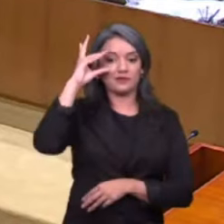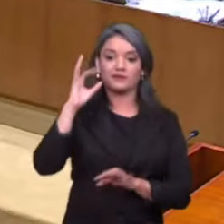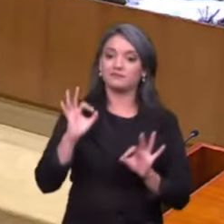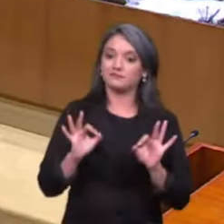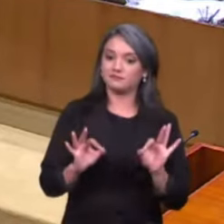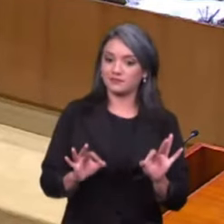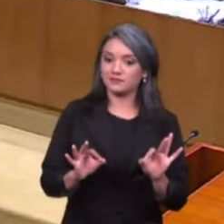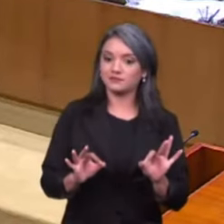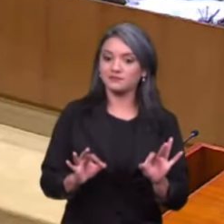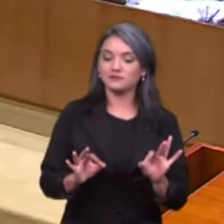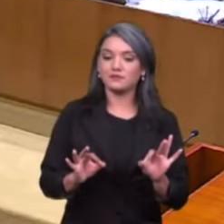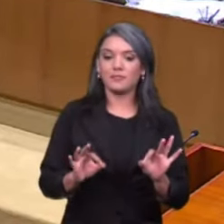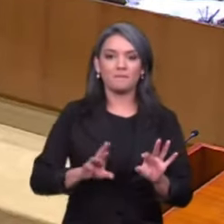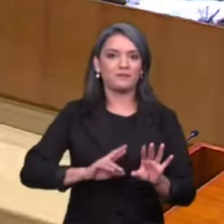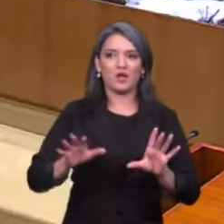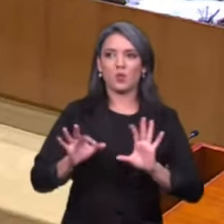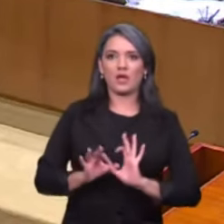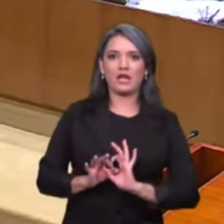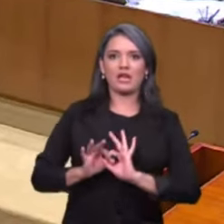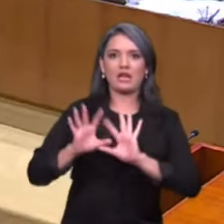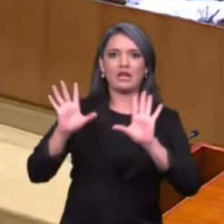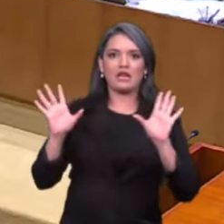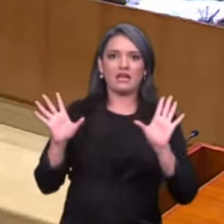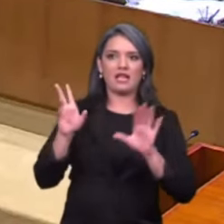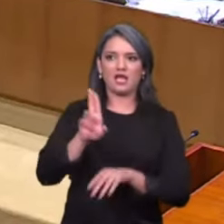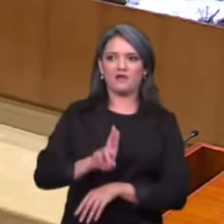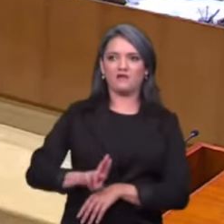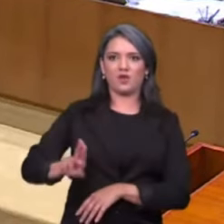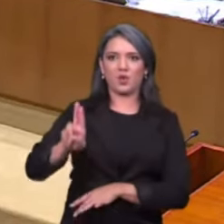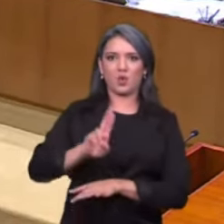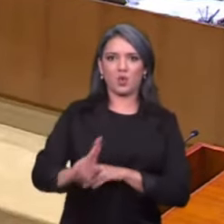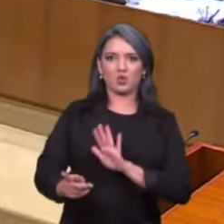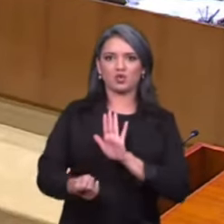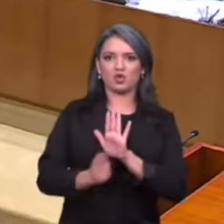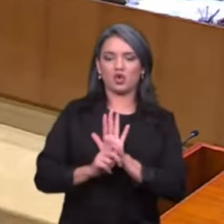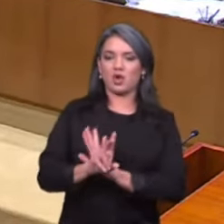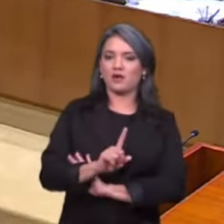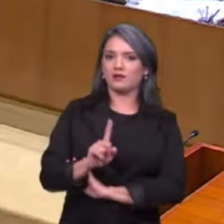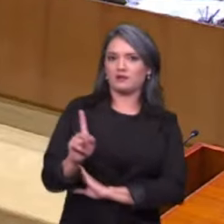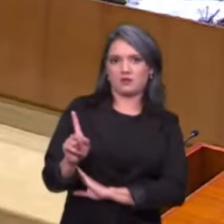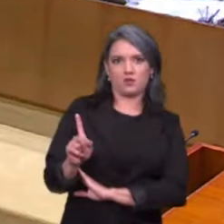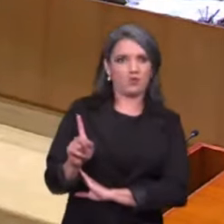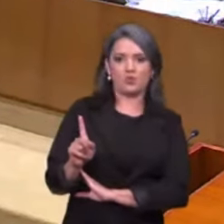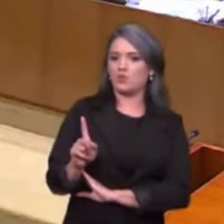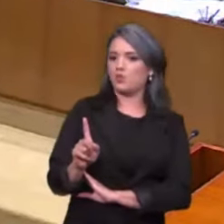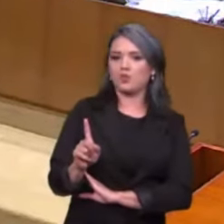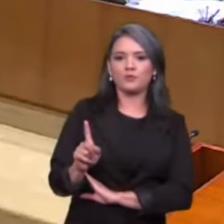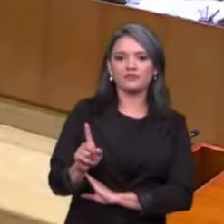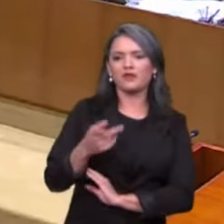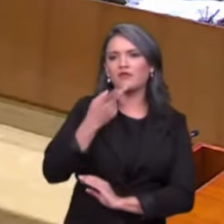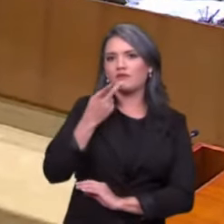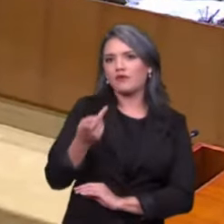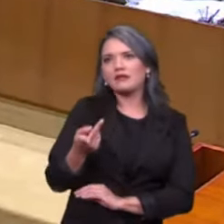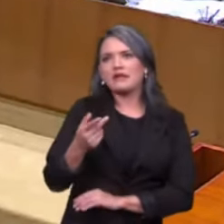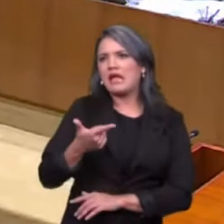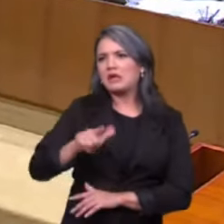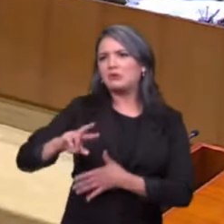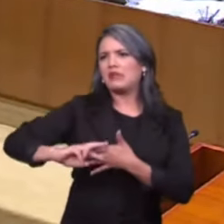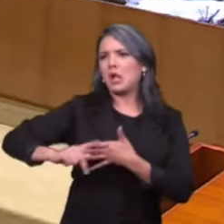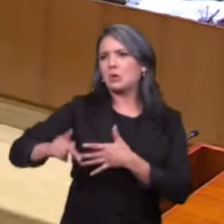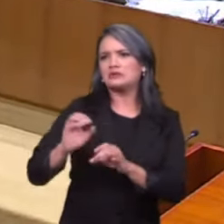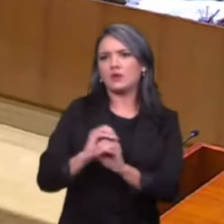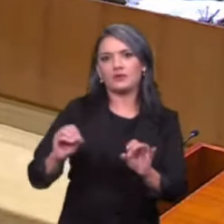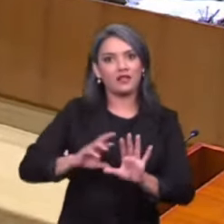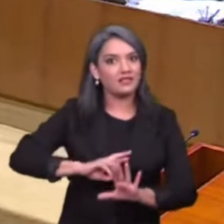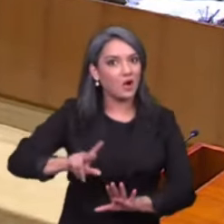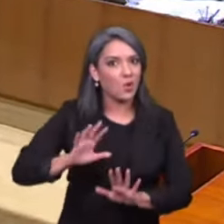Nós não estamos legalizando, ou seja, dizendo que não poderá haver consequências, mas nós